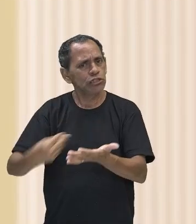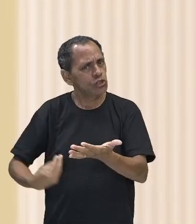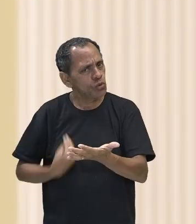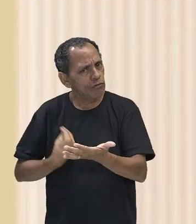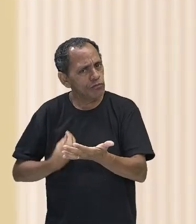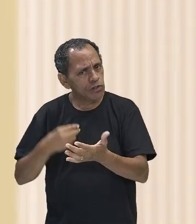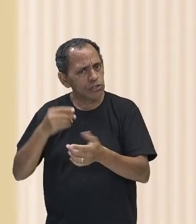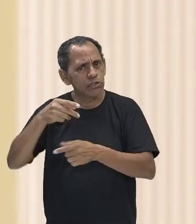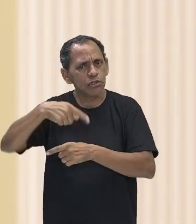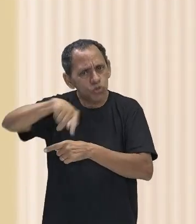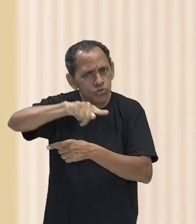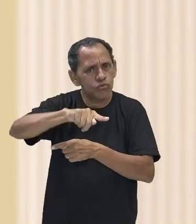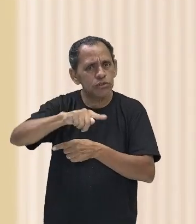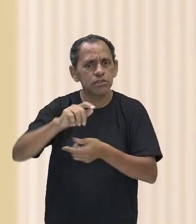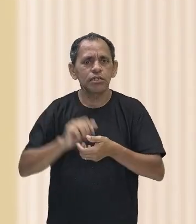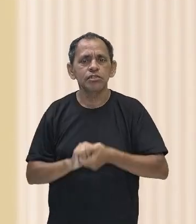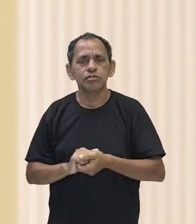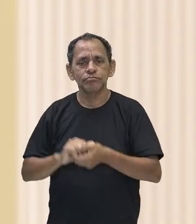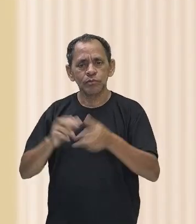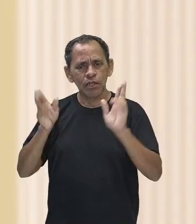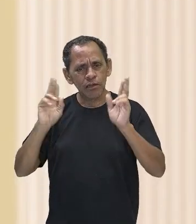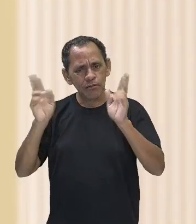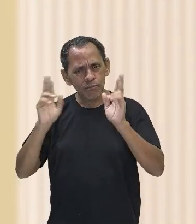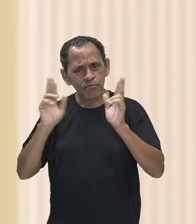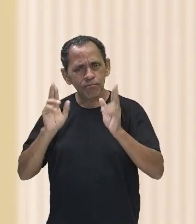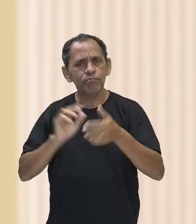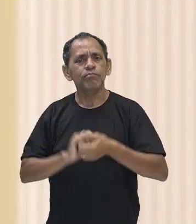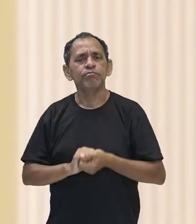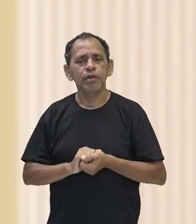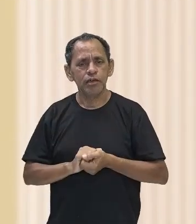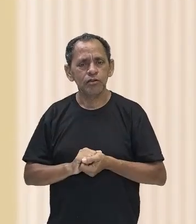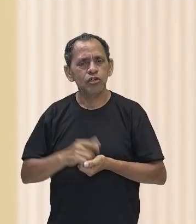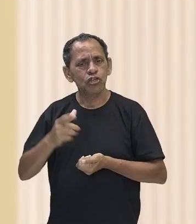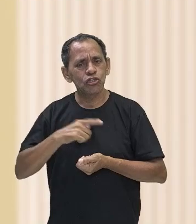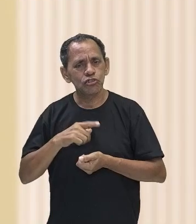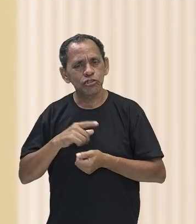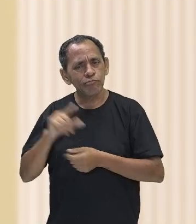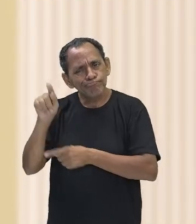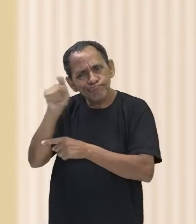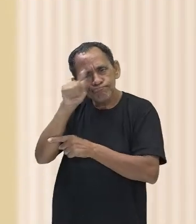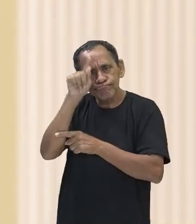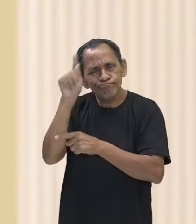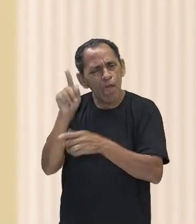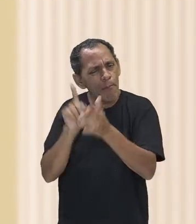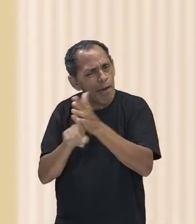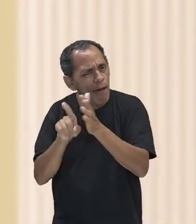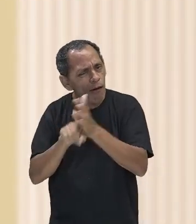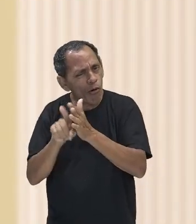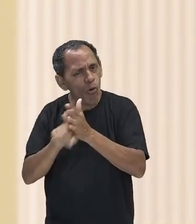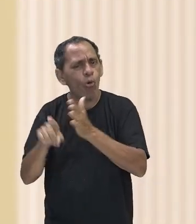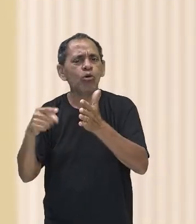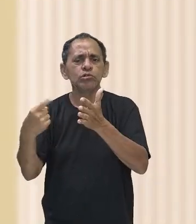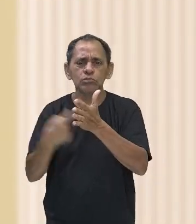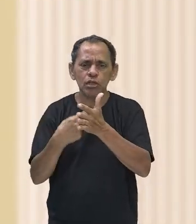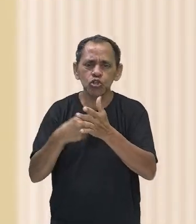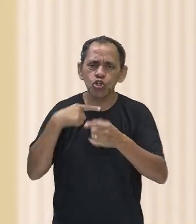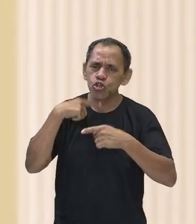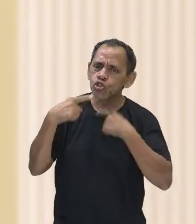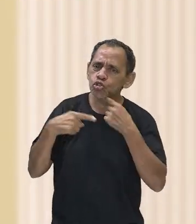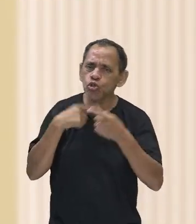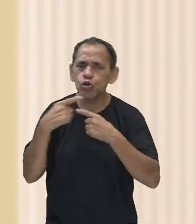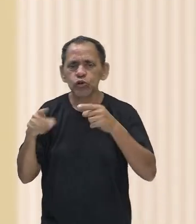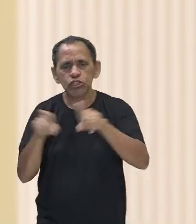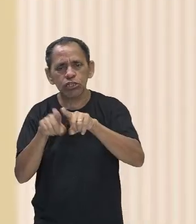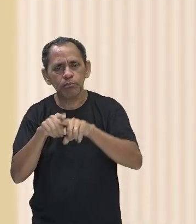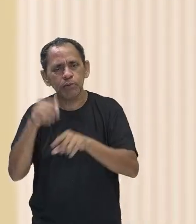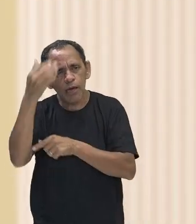Então espero que vocês fiquem aí também com essas interrogações, com essas perguntinhas para pensar um pouquinho melhor, né, sobre